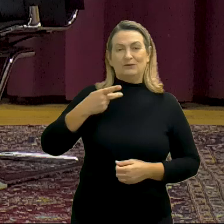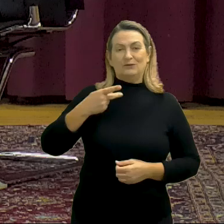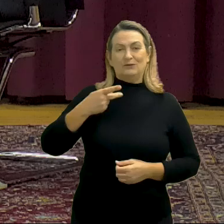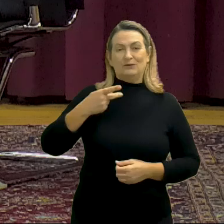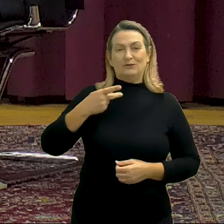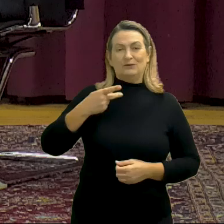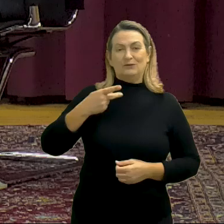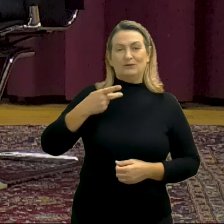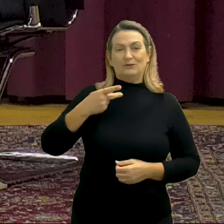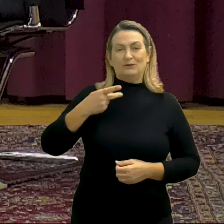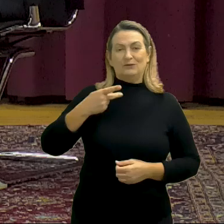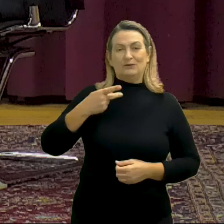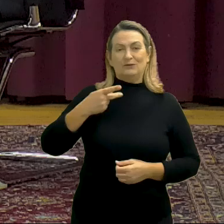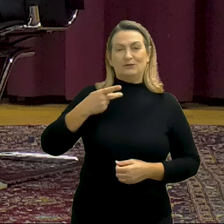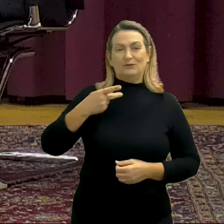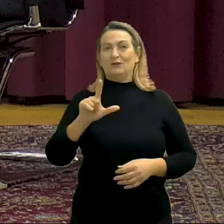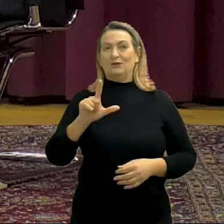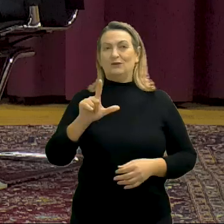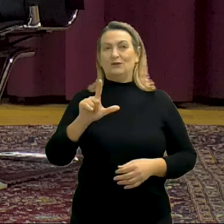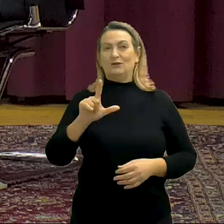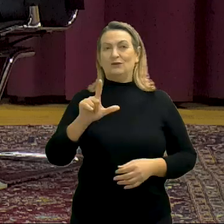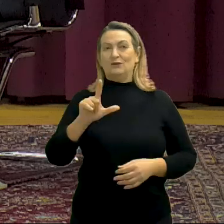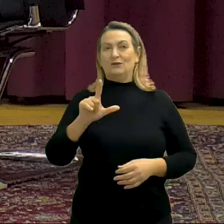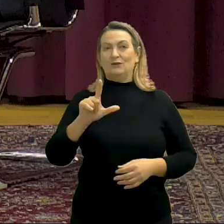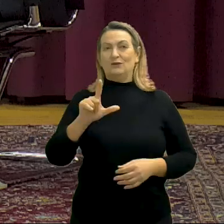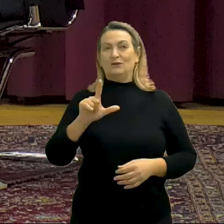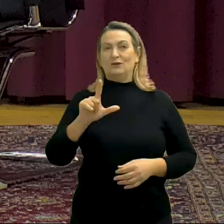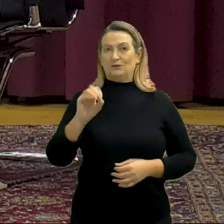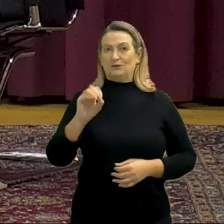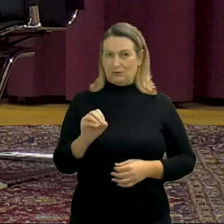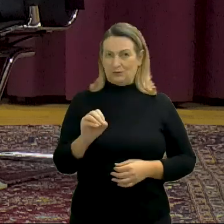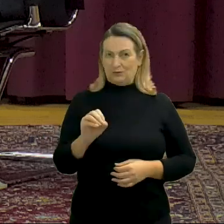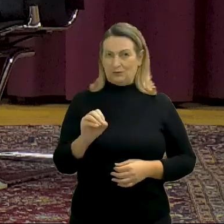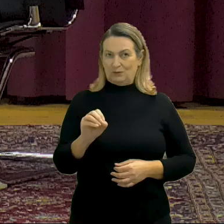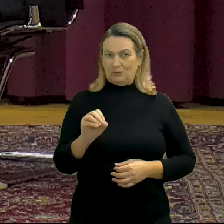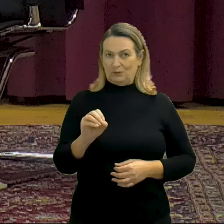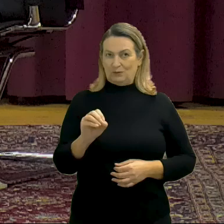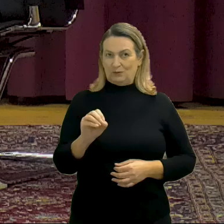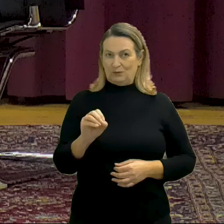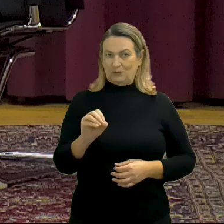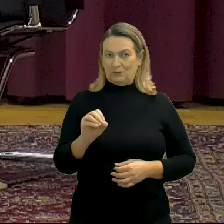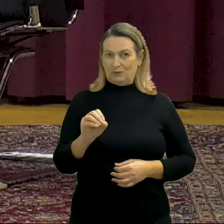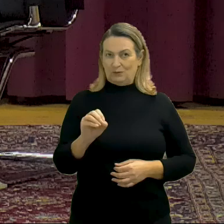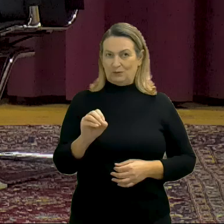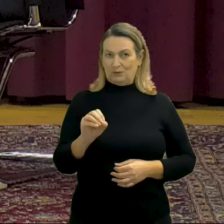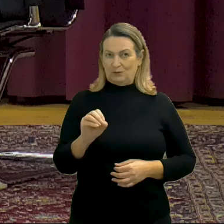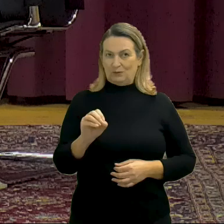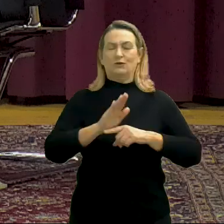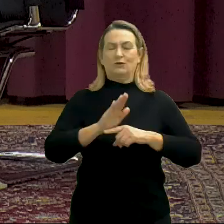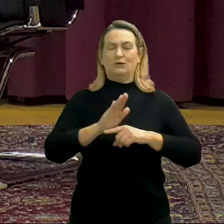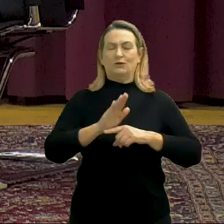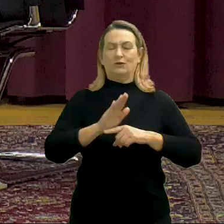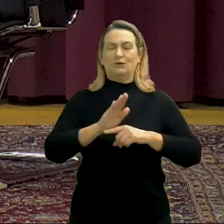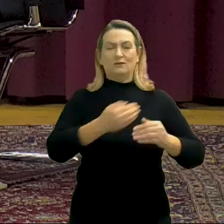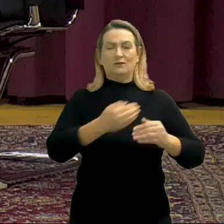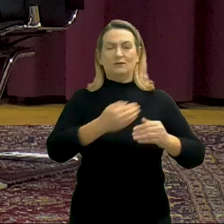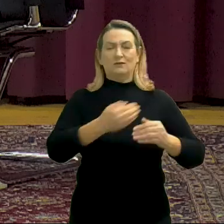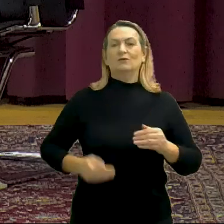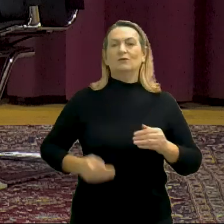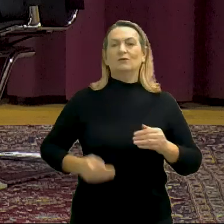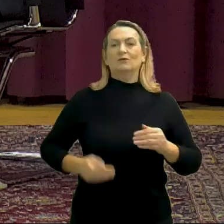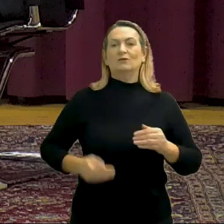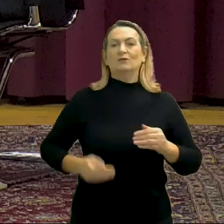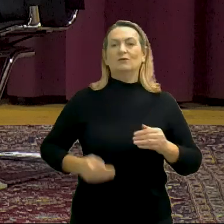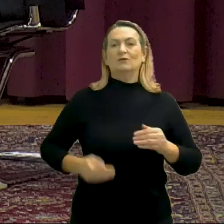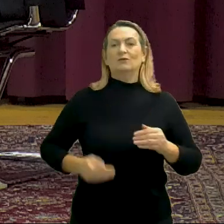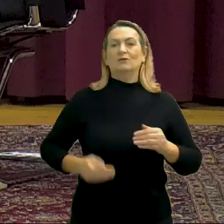nós e que deixou uma uma contribuição maravilhosa ao Ministério Público durante todos esses anos em que ele que ele atuou como procurador geral